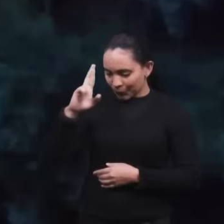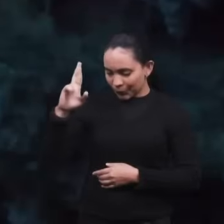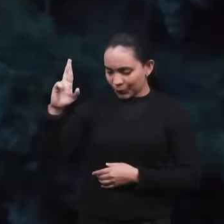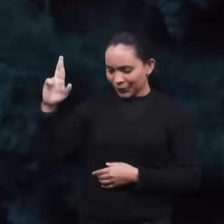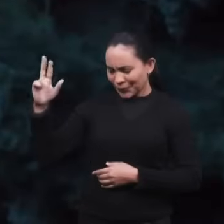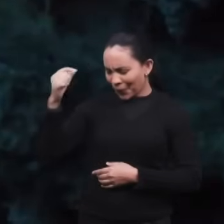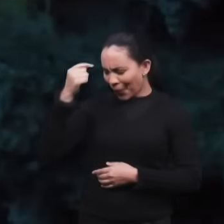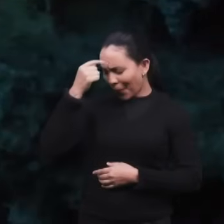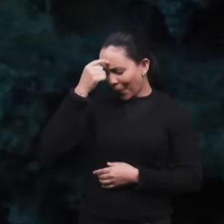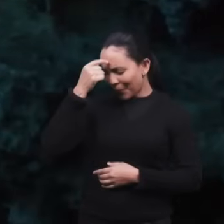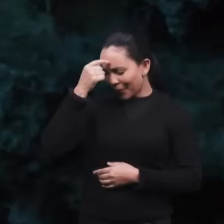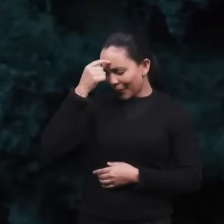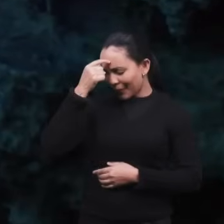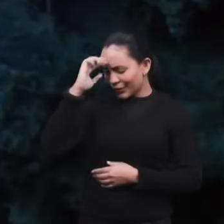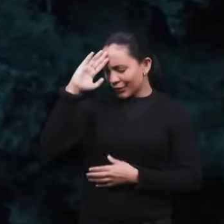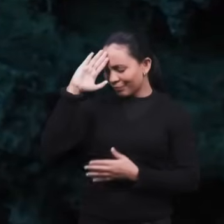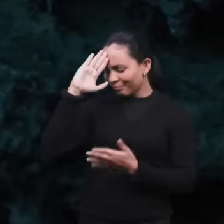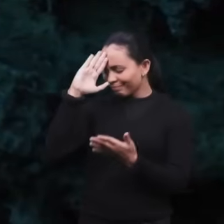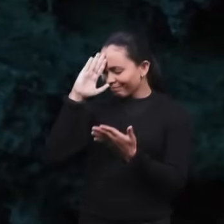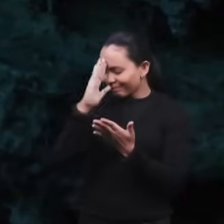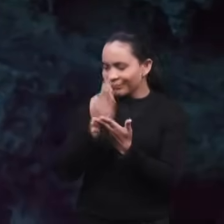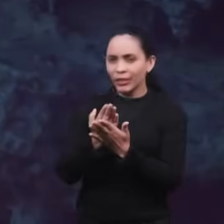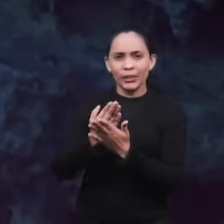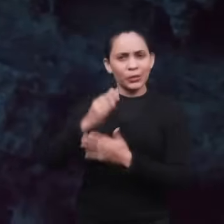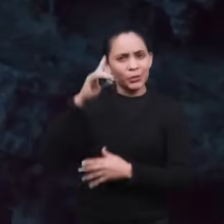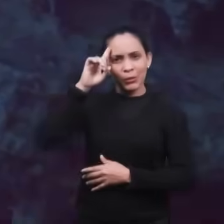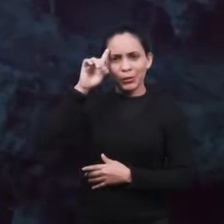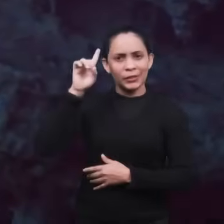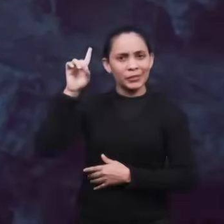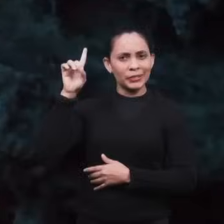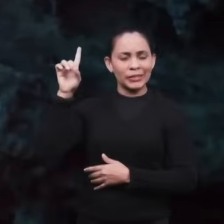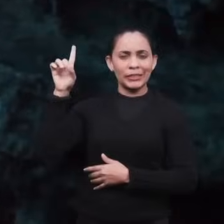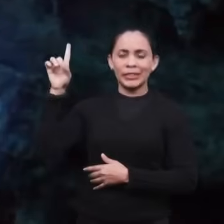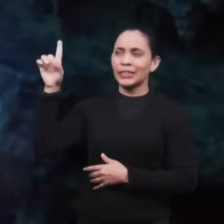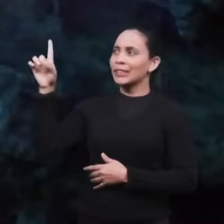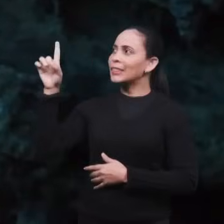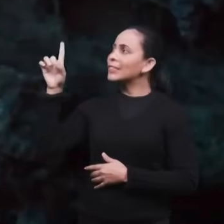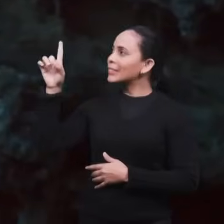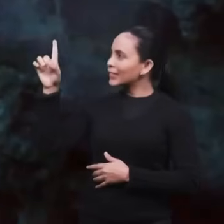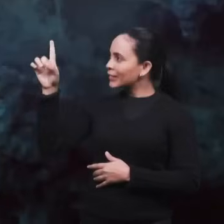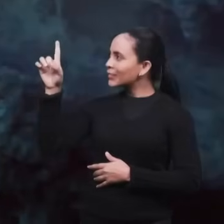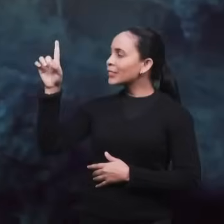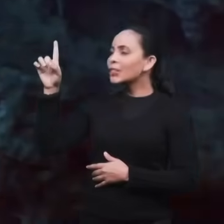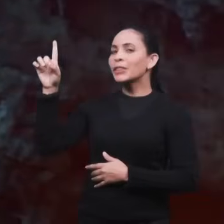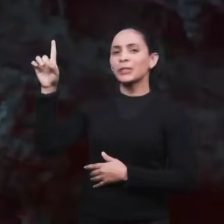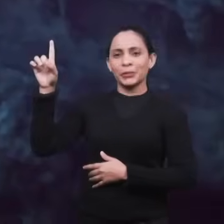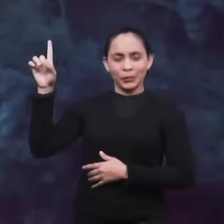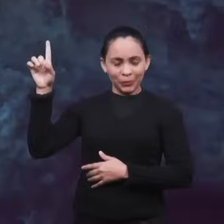Por